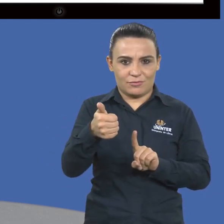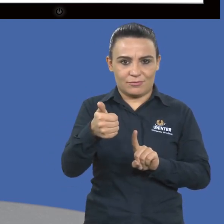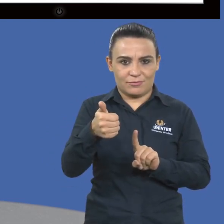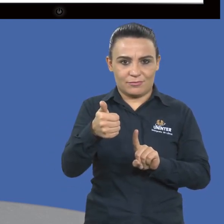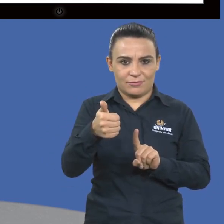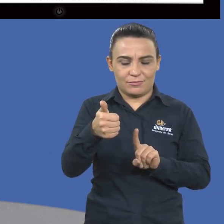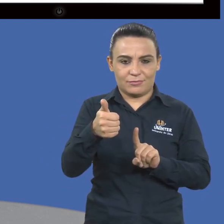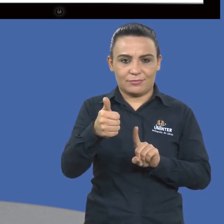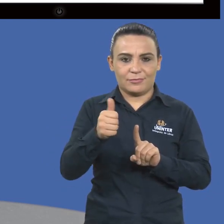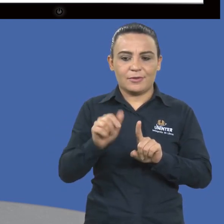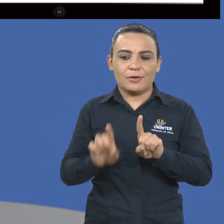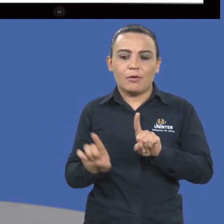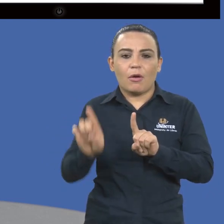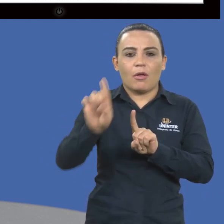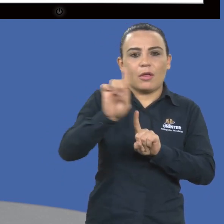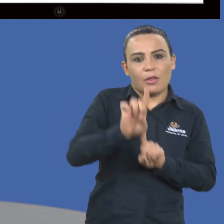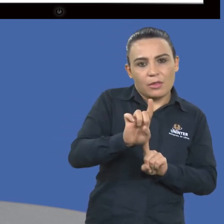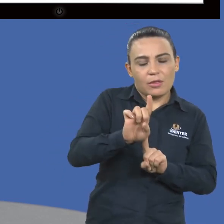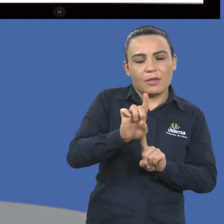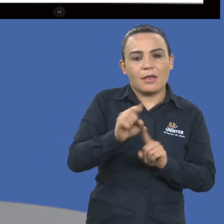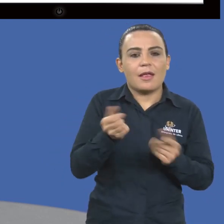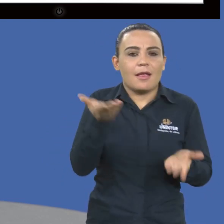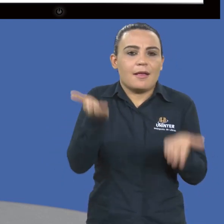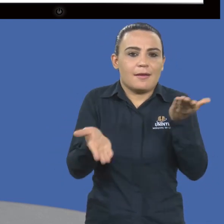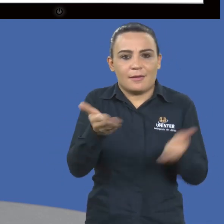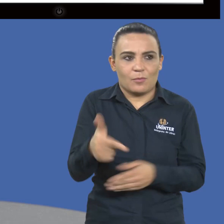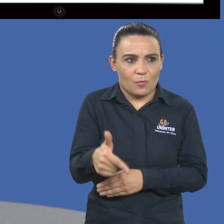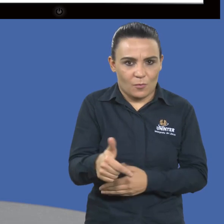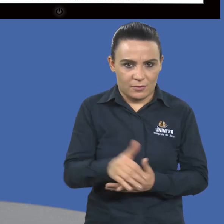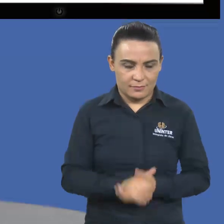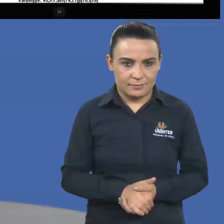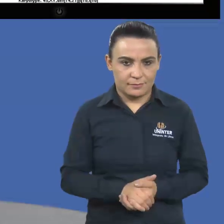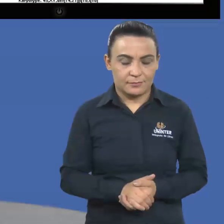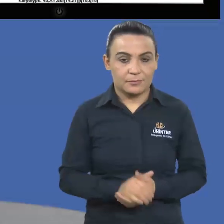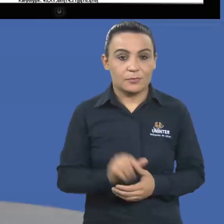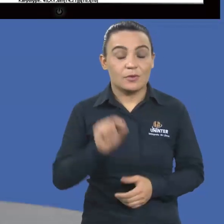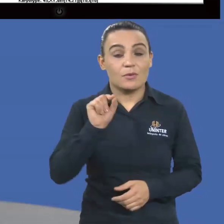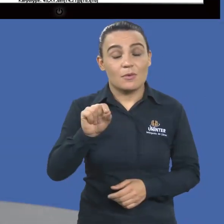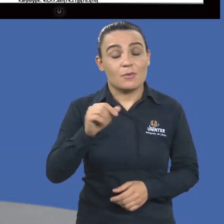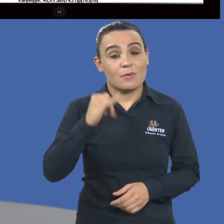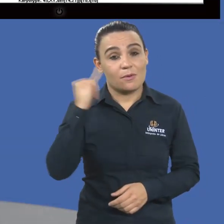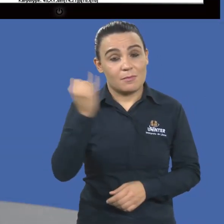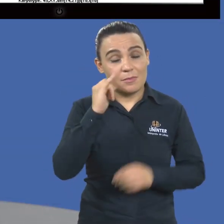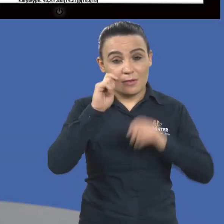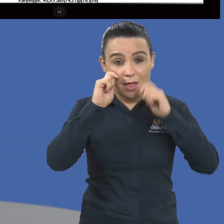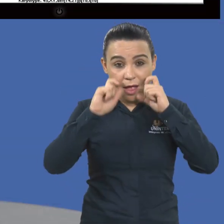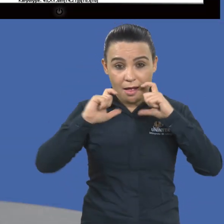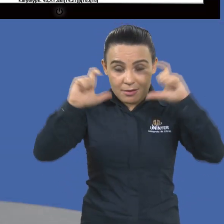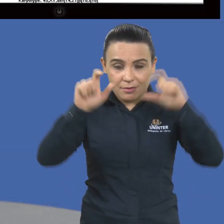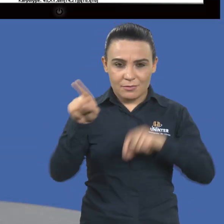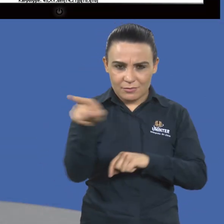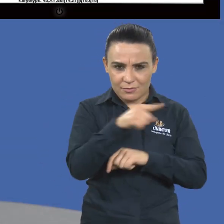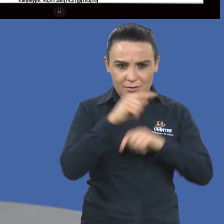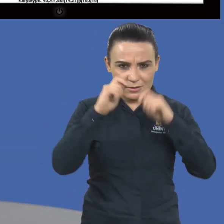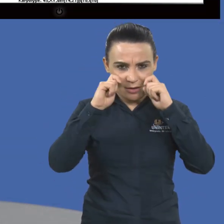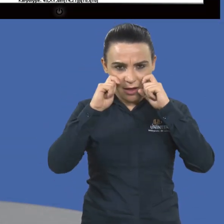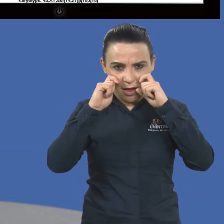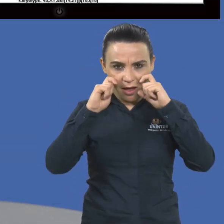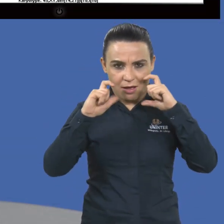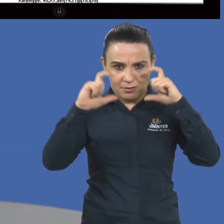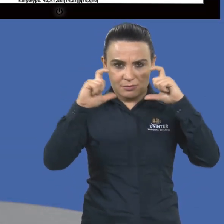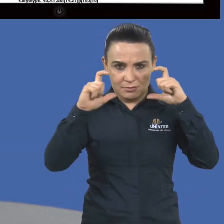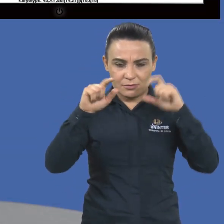cromossomo 21 por translocação não equilibrada. O que é importante